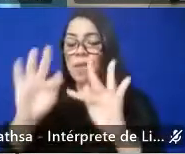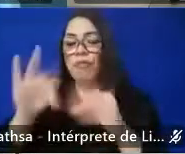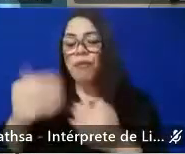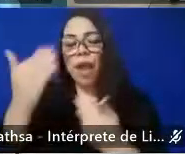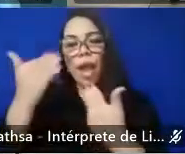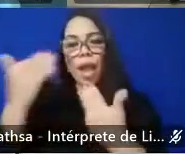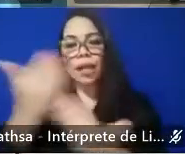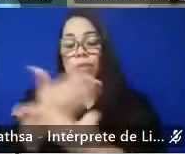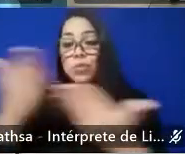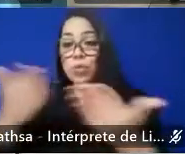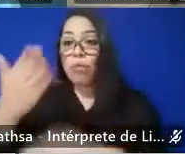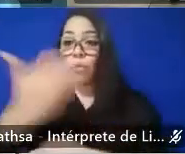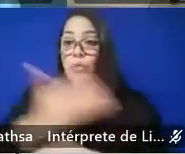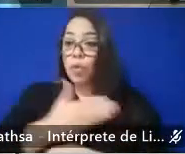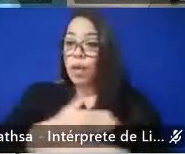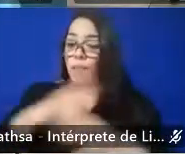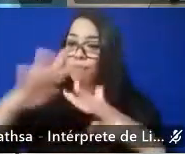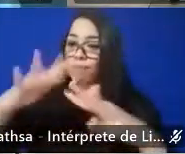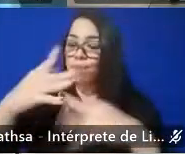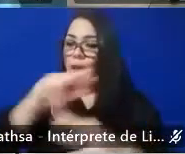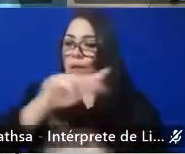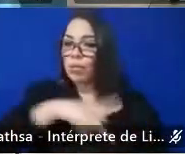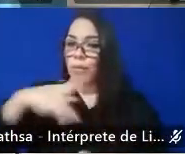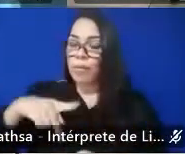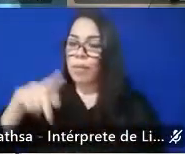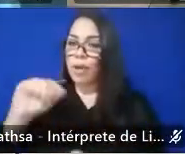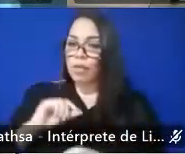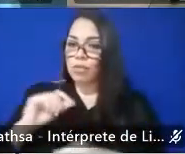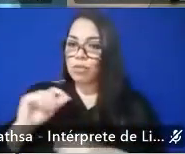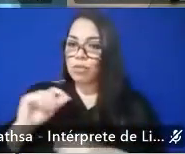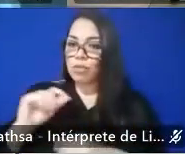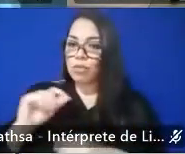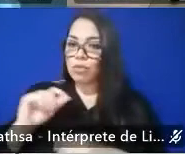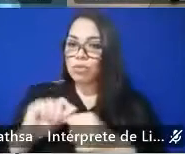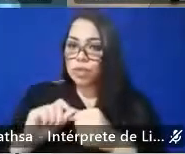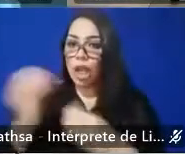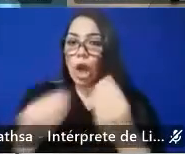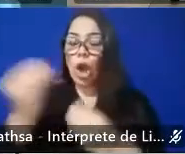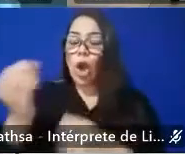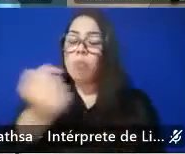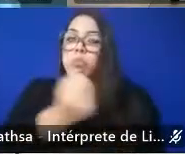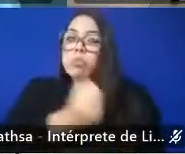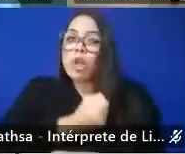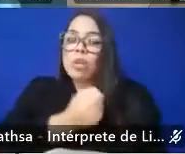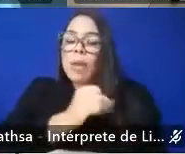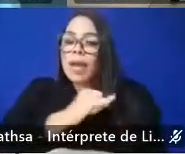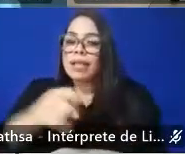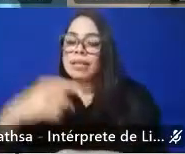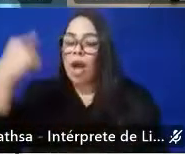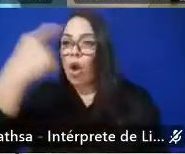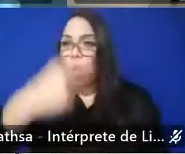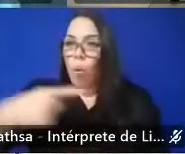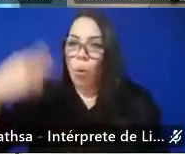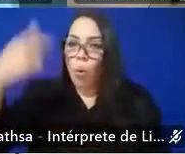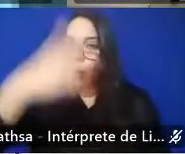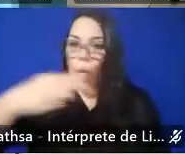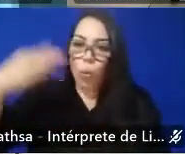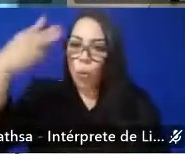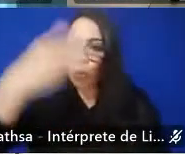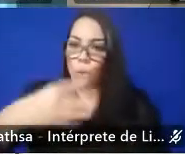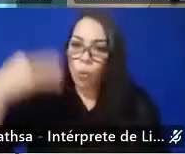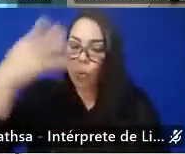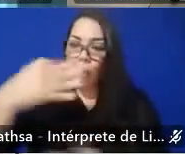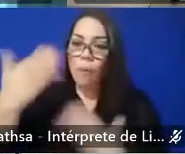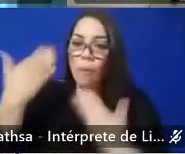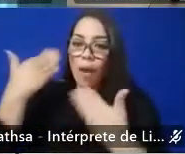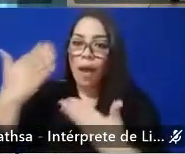que fiz no Ministério Público os quais não tenho como enumerar sem alongar por horas esse discurso e como Recomendo o bom